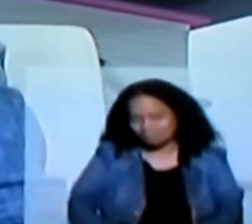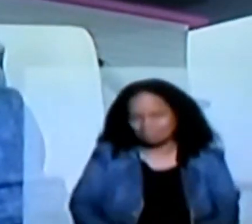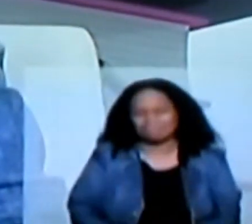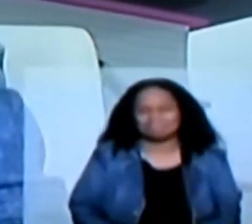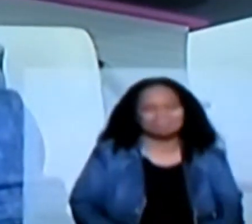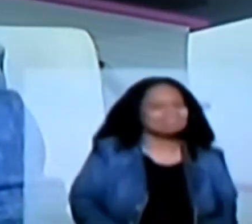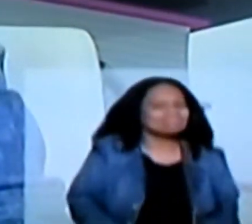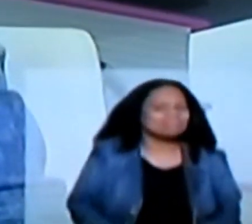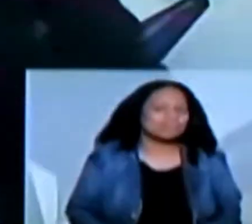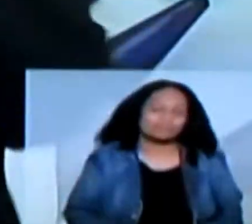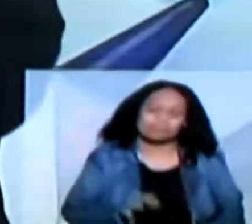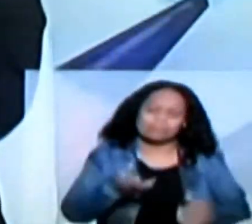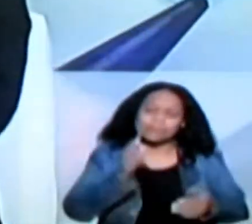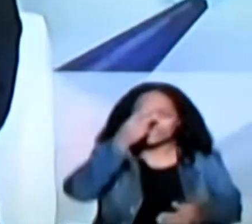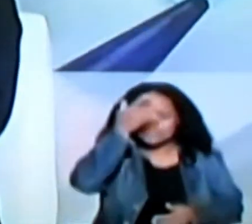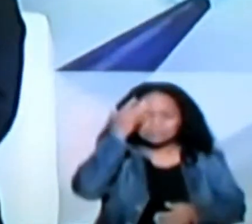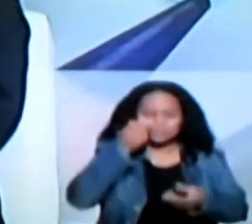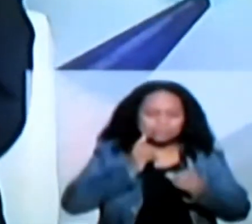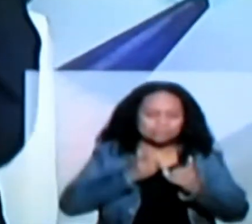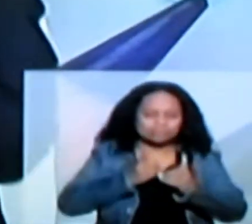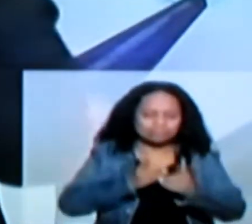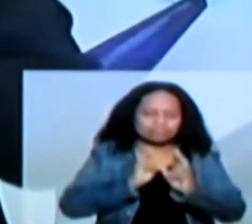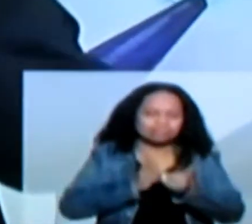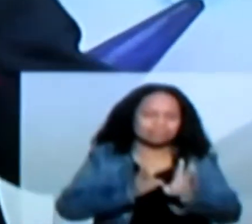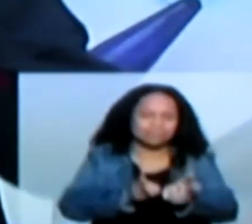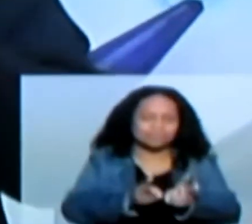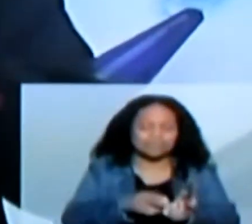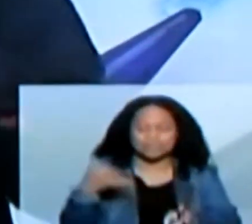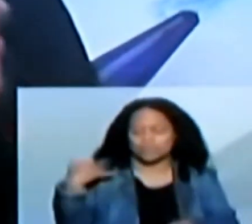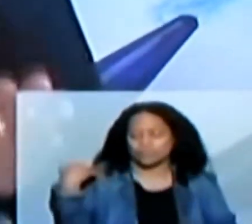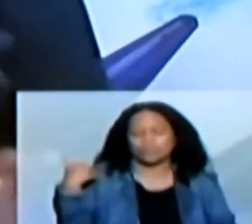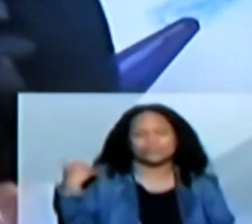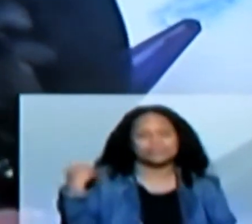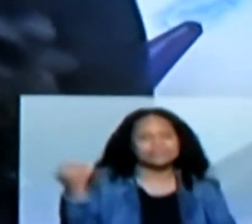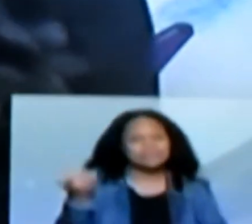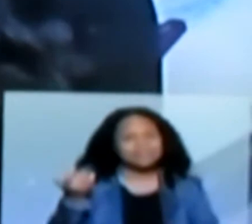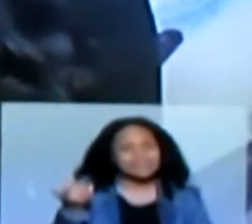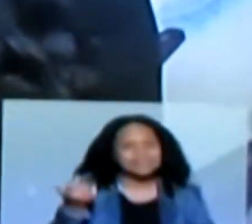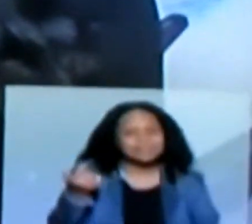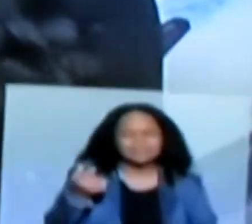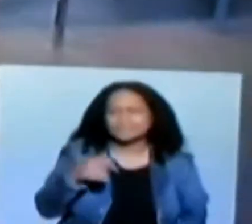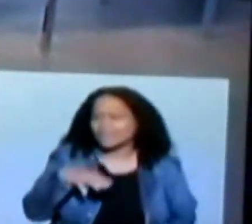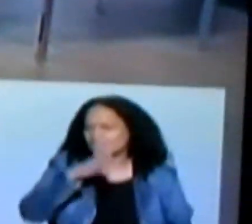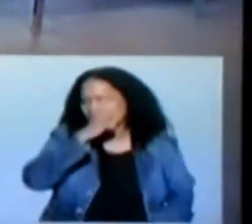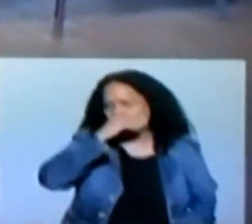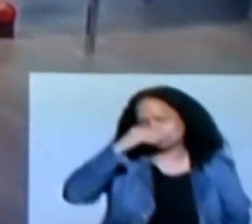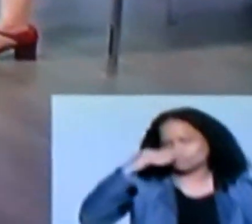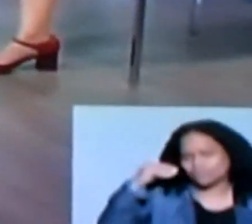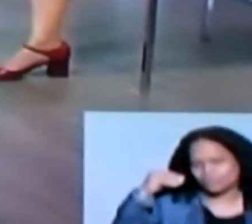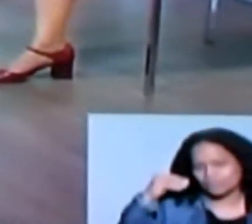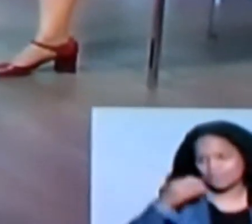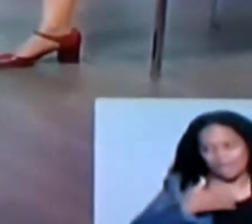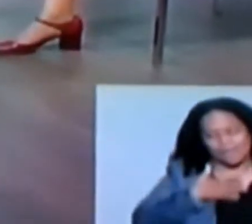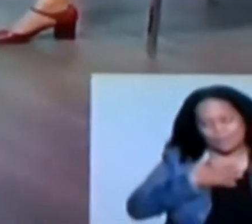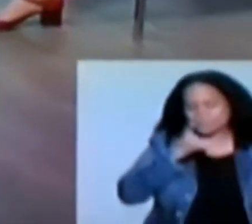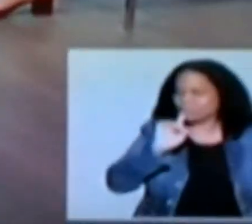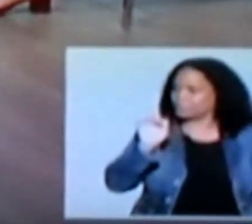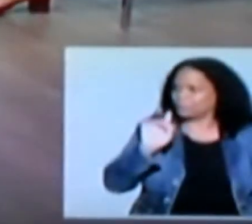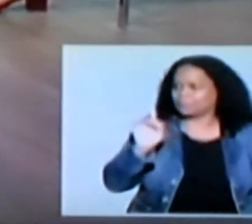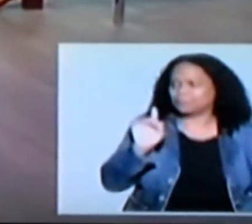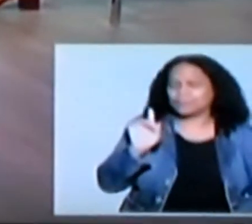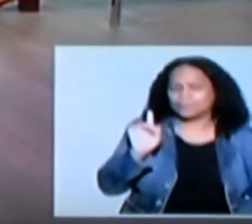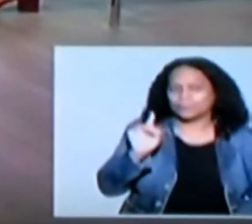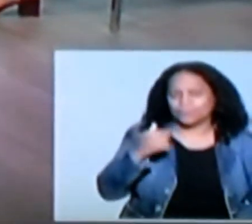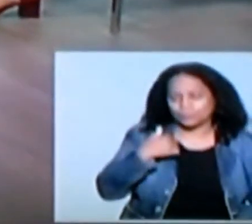Uau! Muito legal. O pessoal que segue vocês tem mais ou menos que faixa etária? Eu sou bem adolescente. É, o meu não.